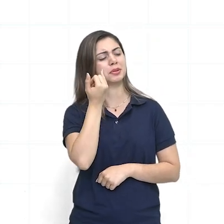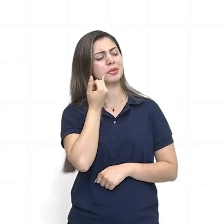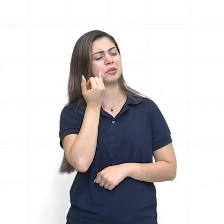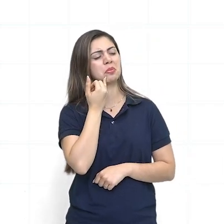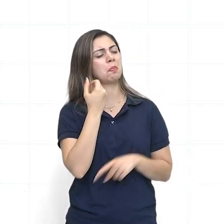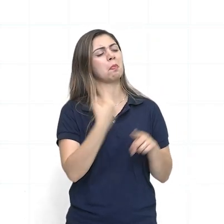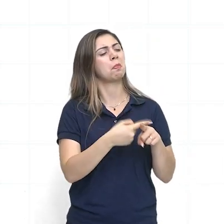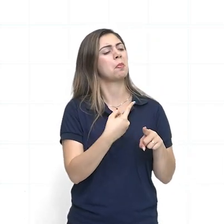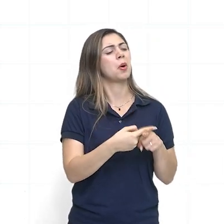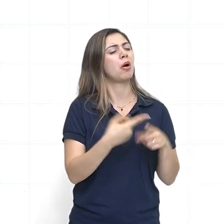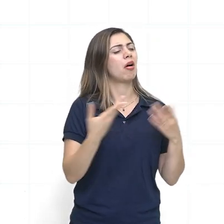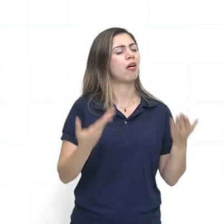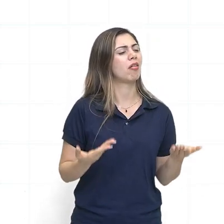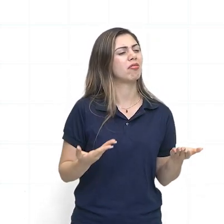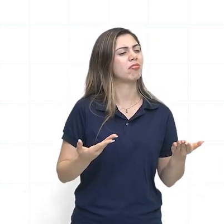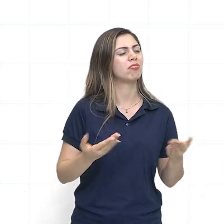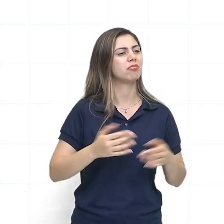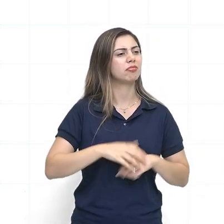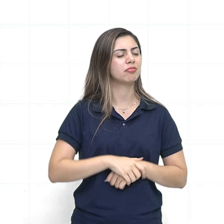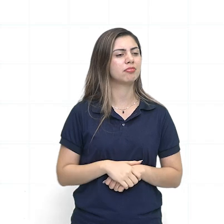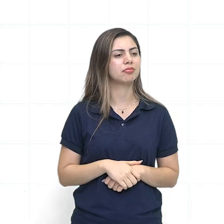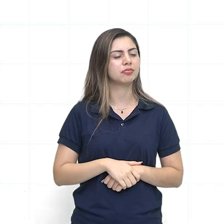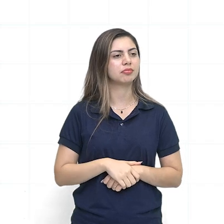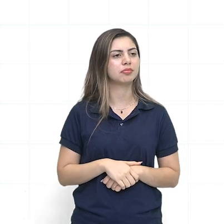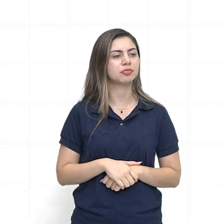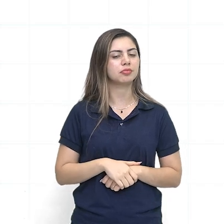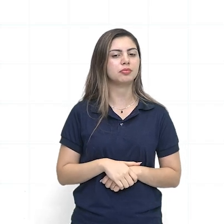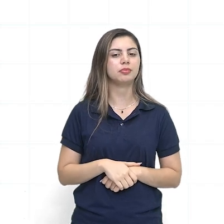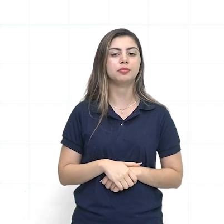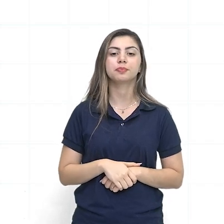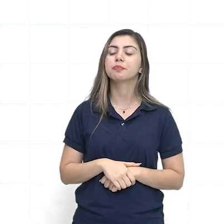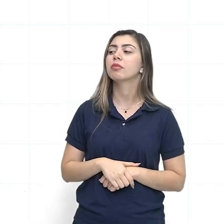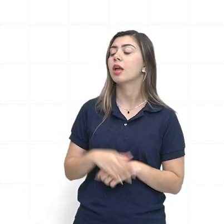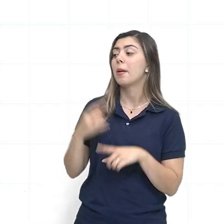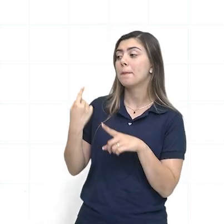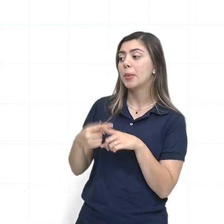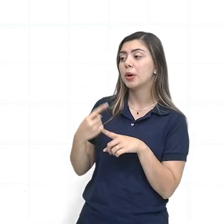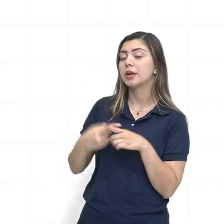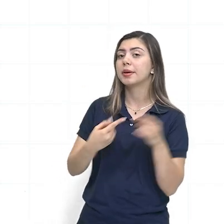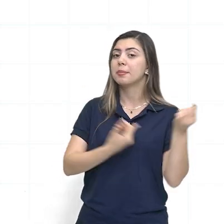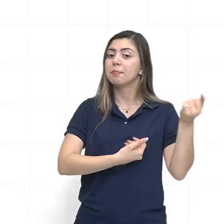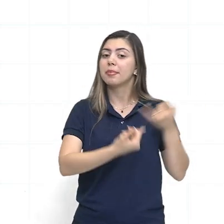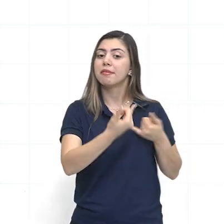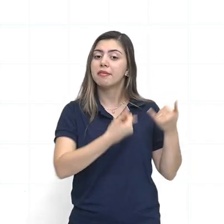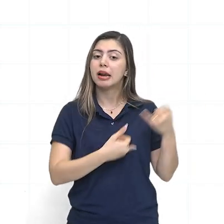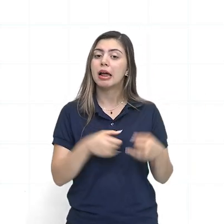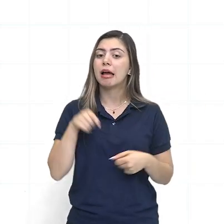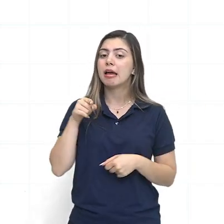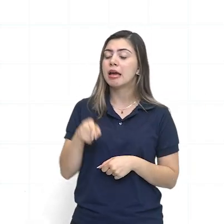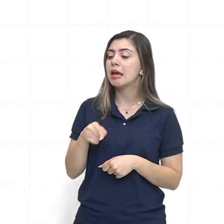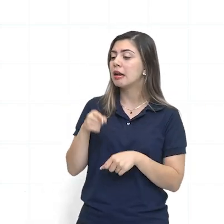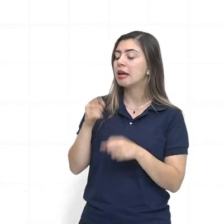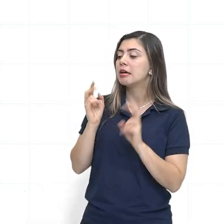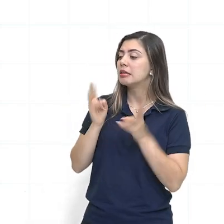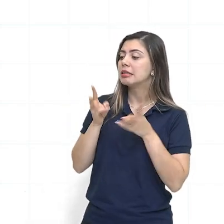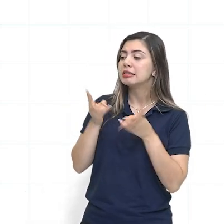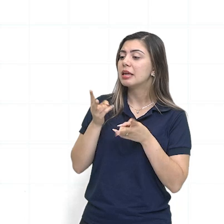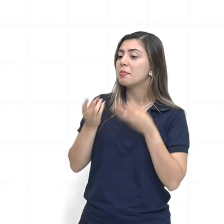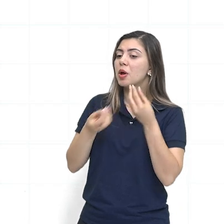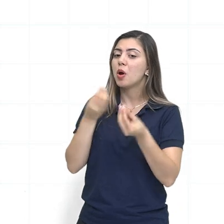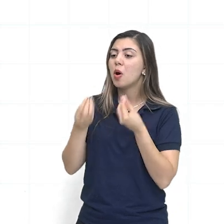Preguiçosa? Por que você acha isso? Porque eu ouvi dizer que ela sempre fica